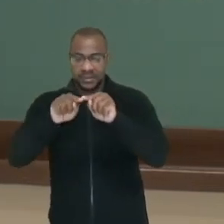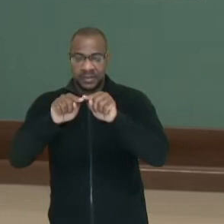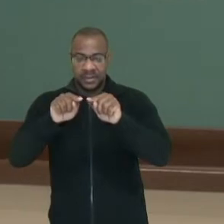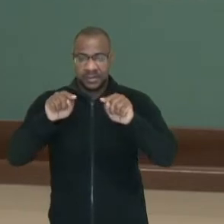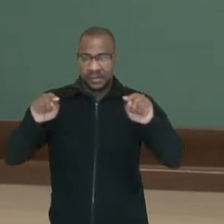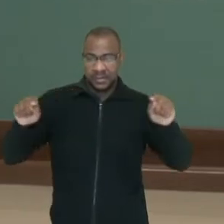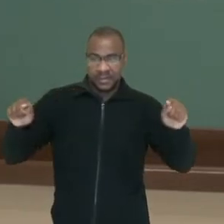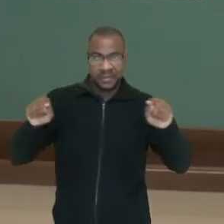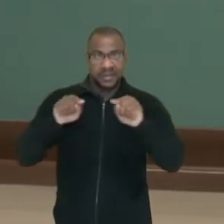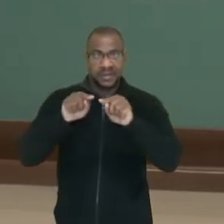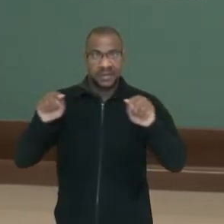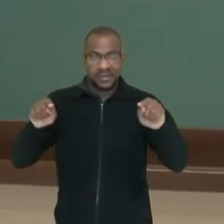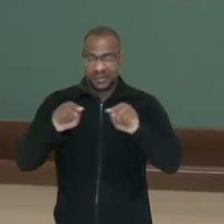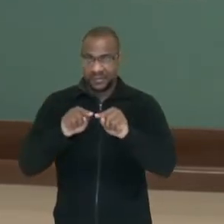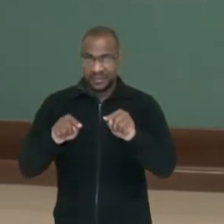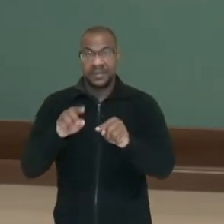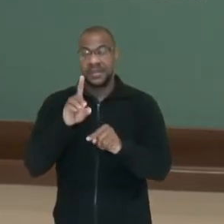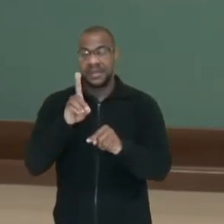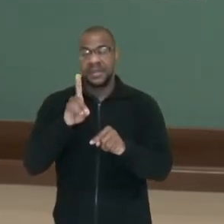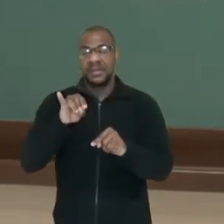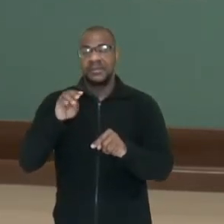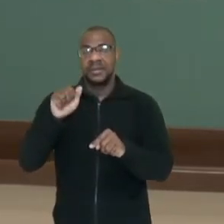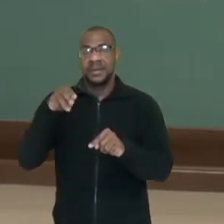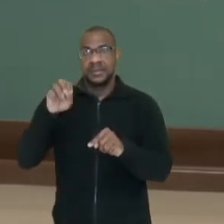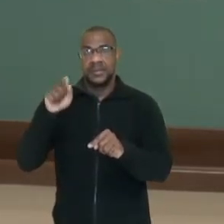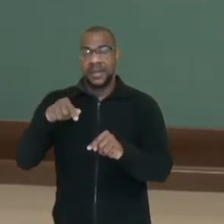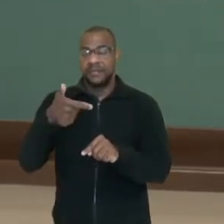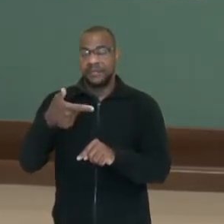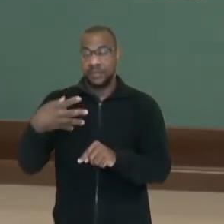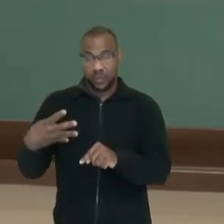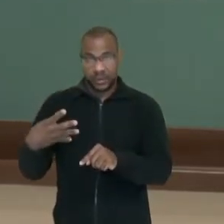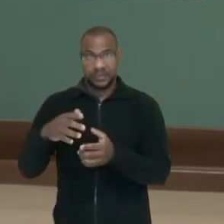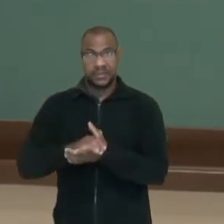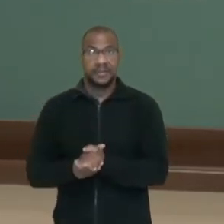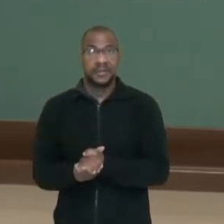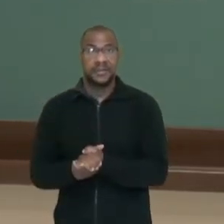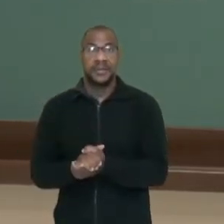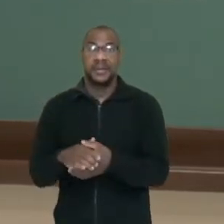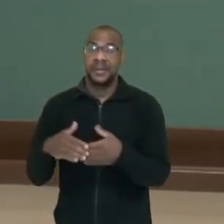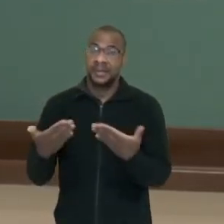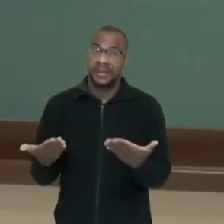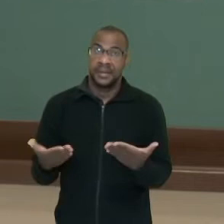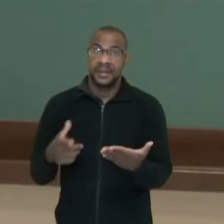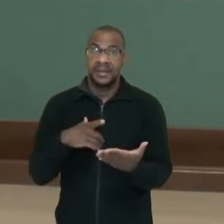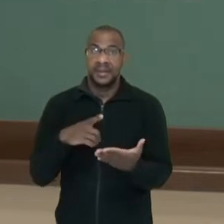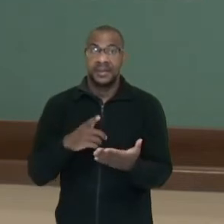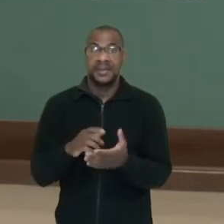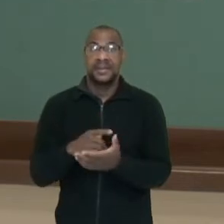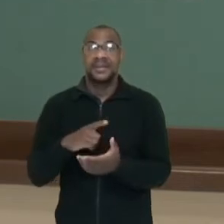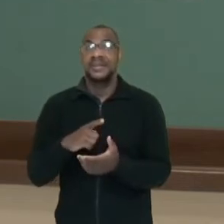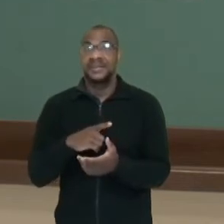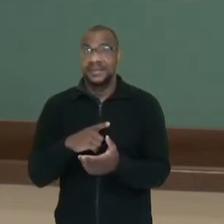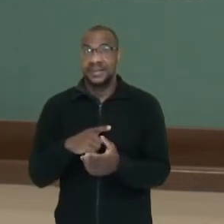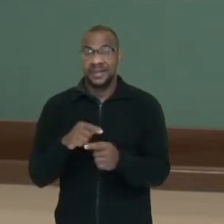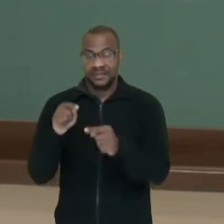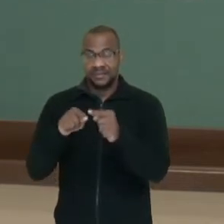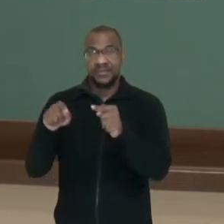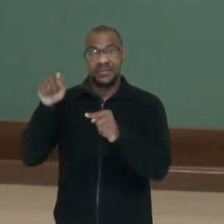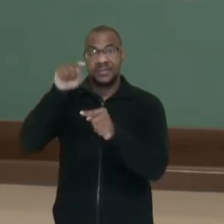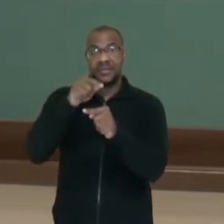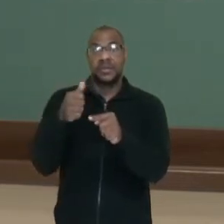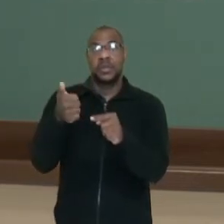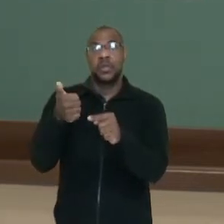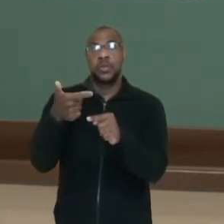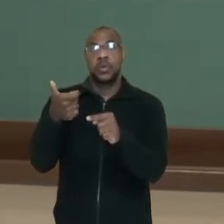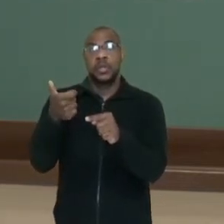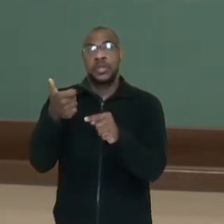isso, ou isso, é 24, tá? E está dividida em 12 arcos iguais. 12